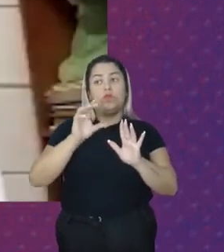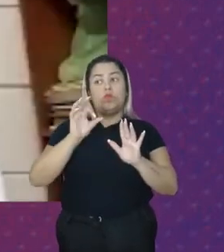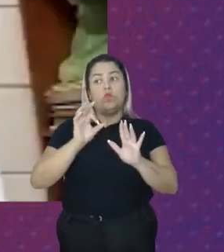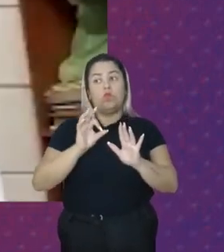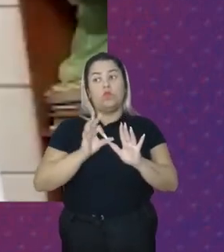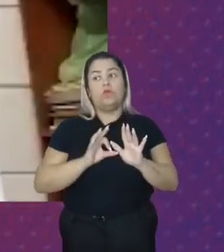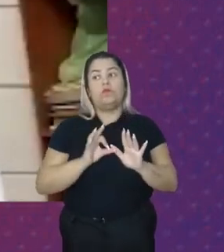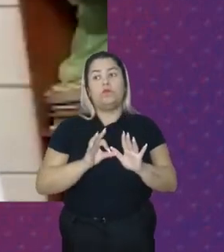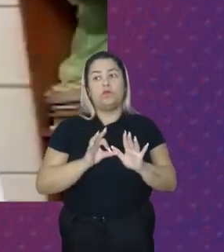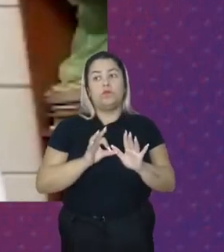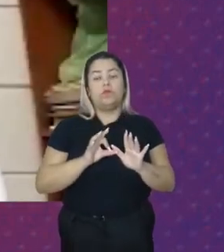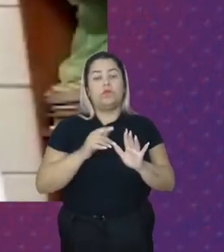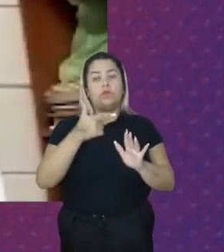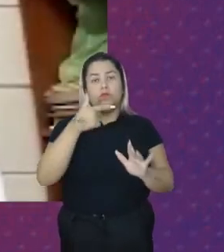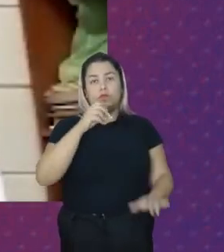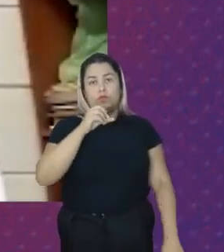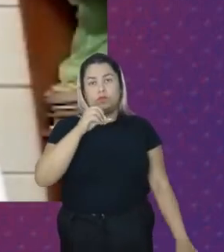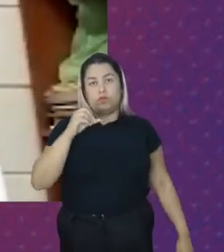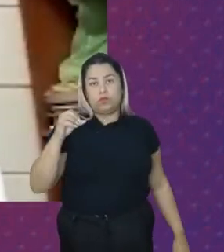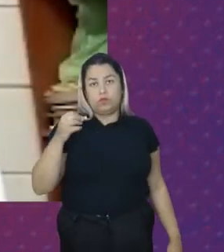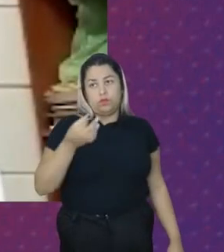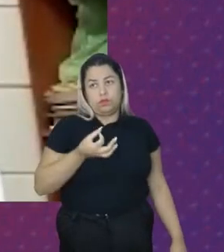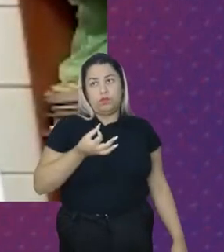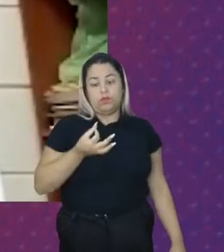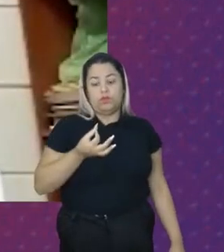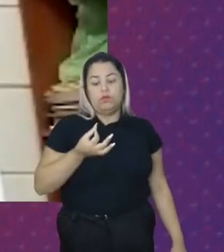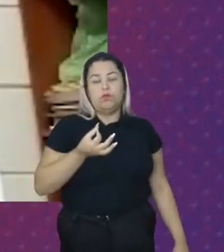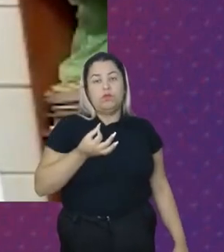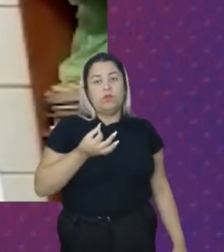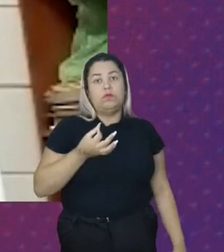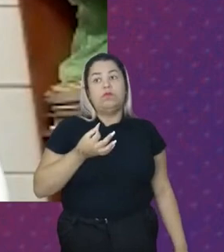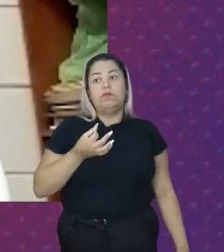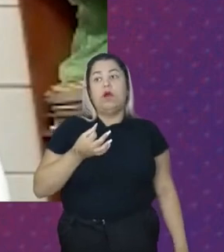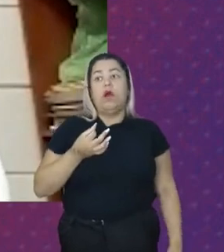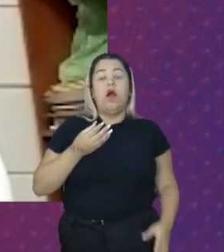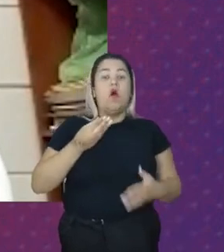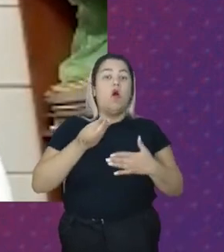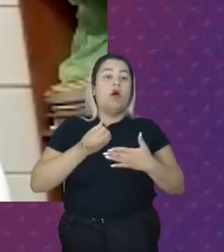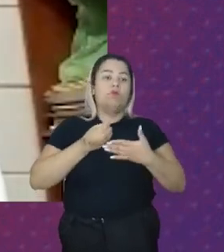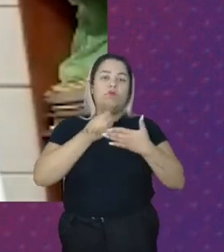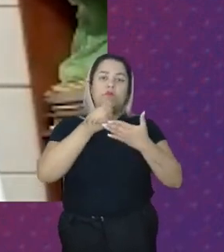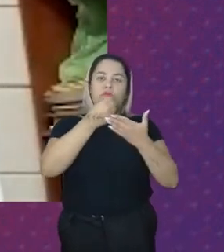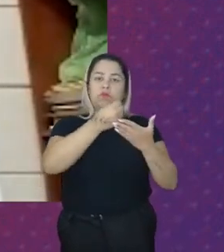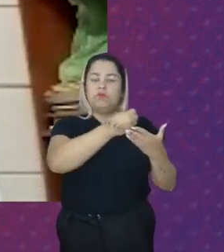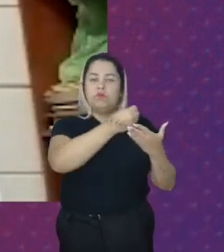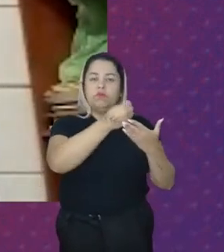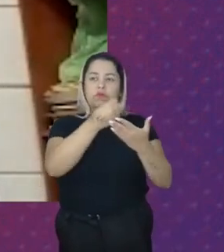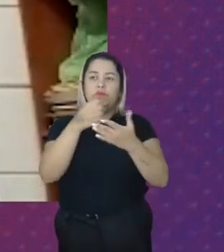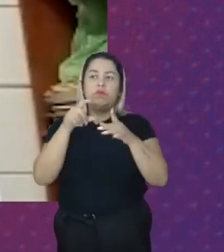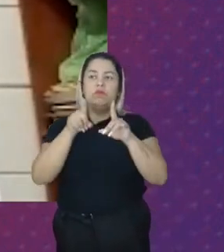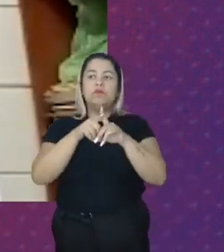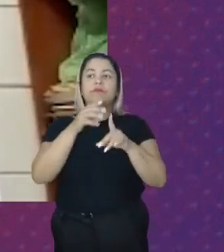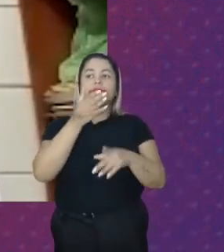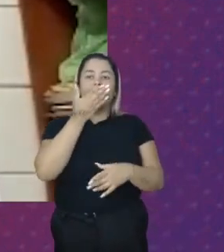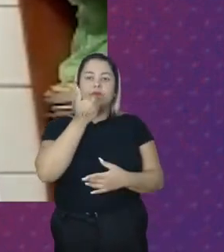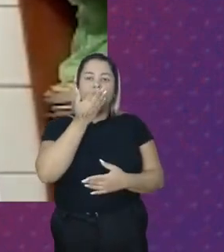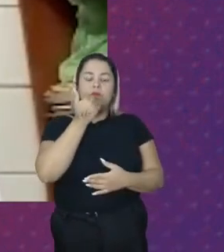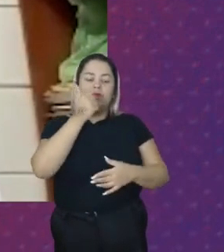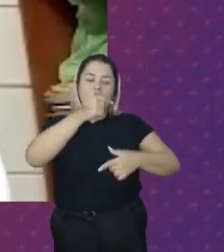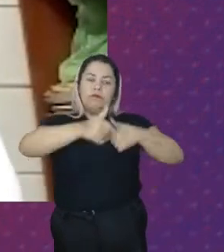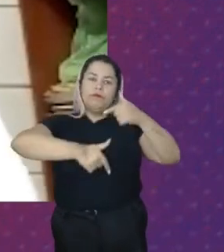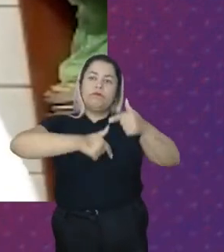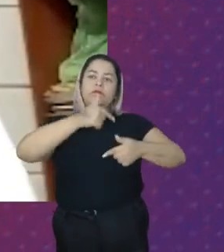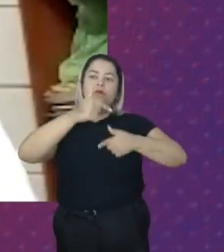Que até 2006 Os empregadores Muitos Descontavam A alimentação Da trabalhadora